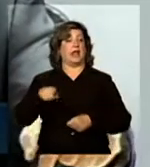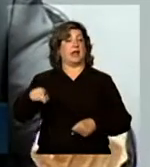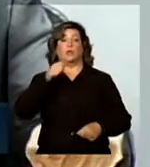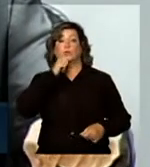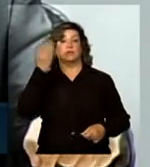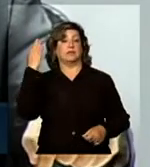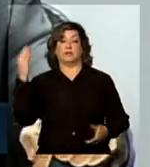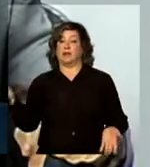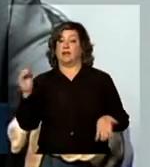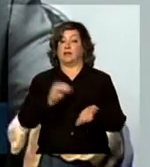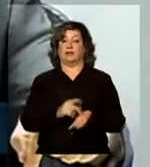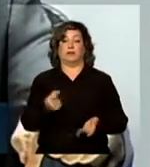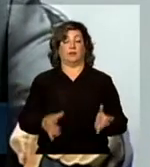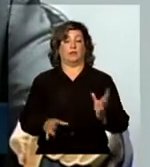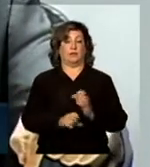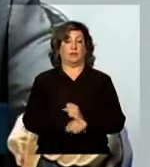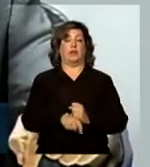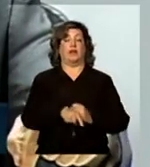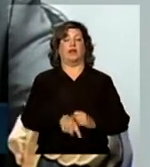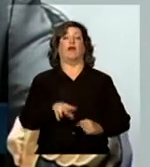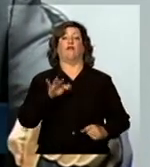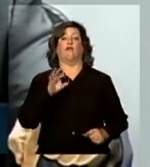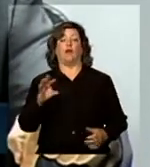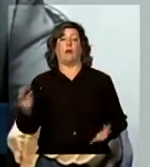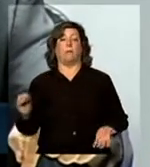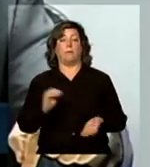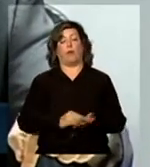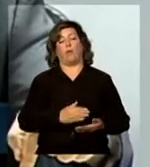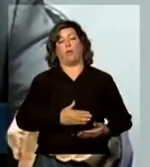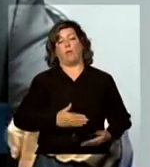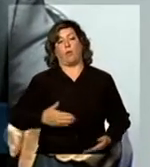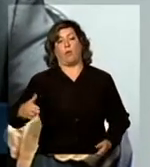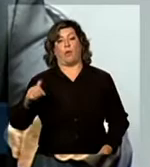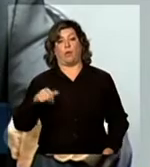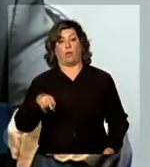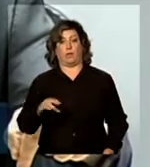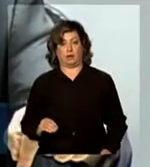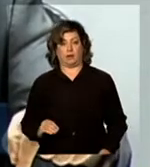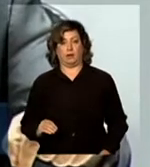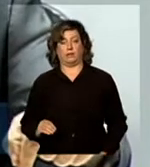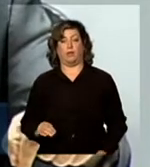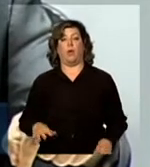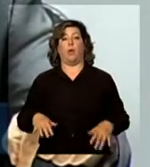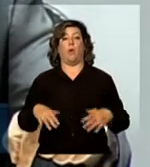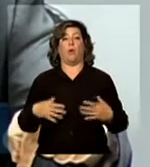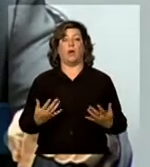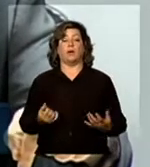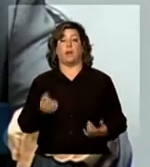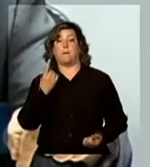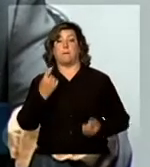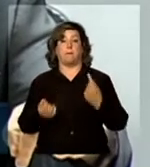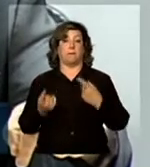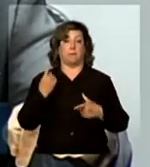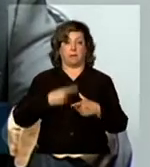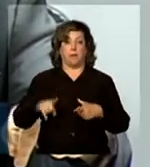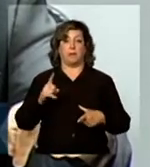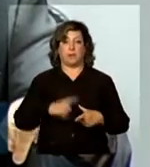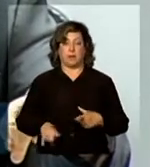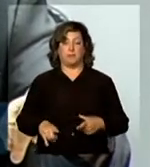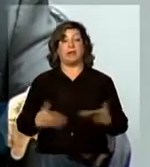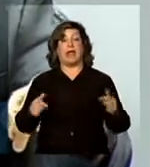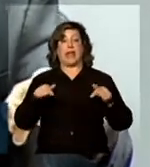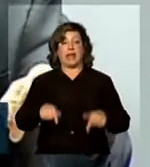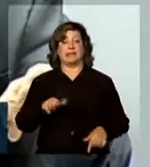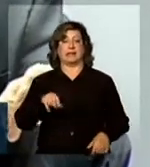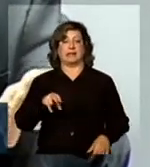no orçamento e ela foi colocada ao longo do ano, à medida que se apresentaram os problemas, este ano